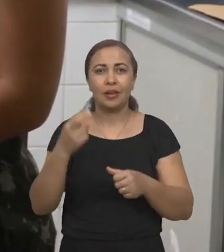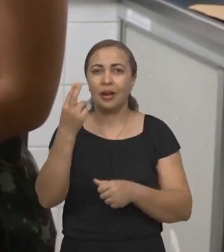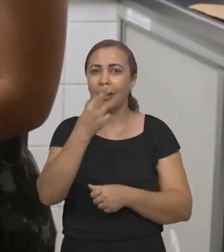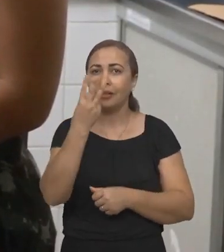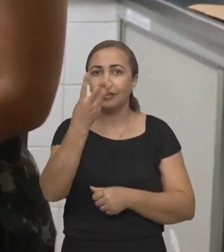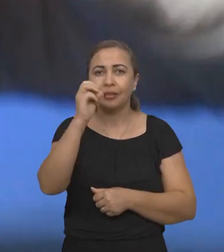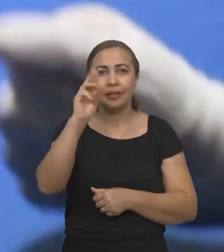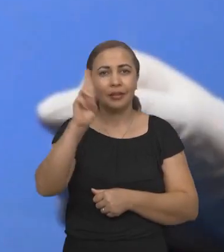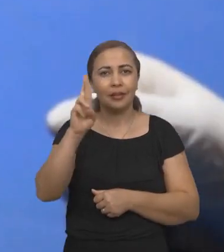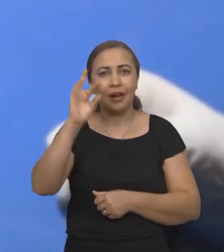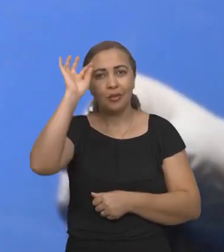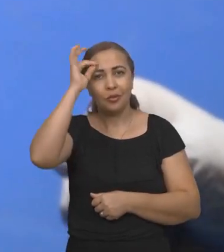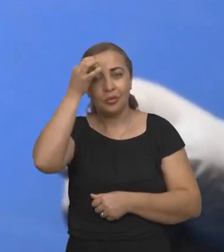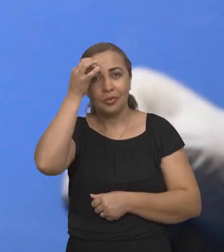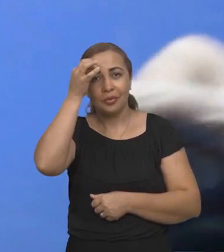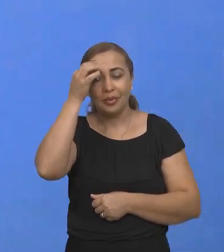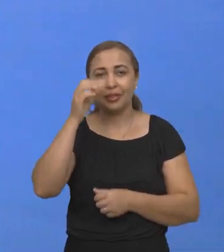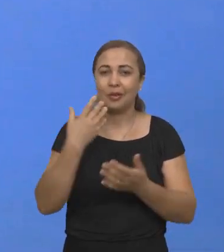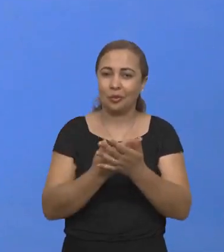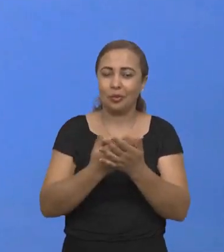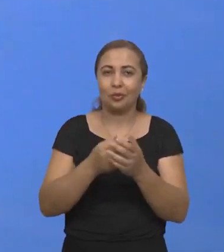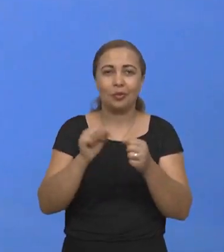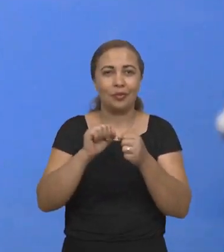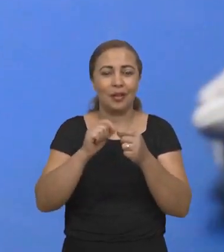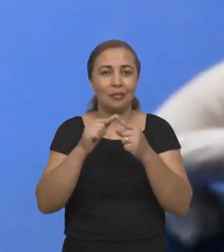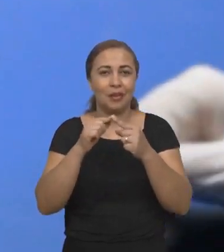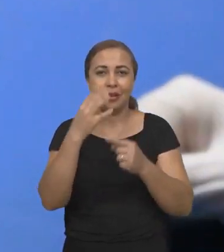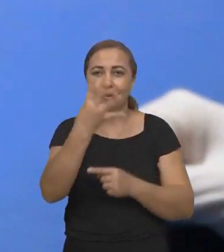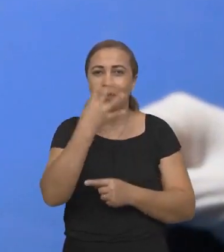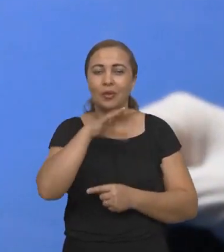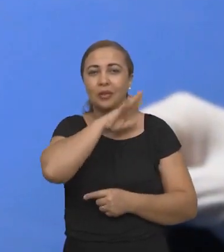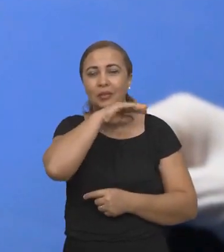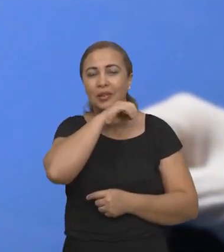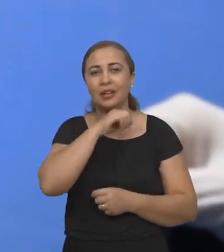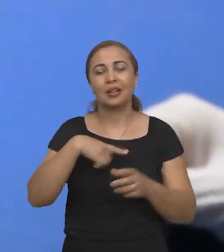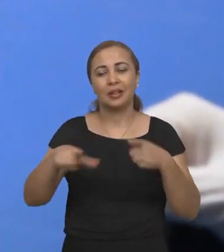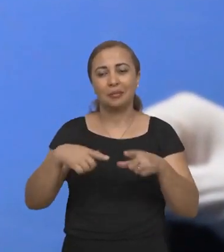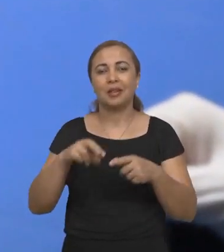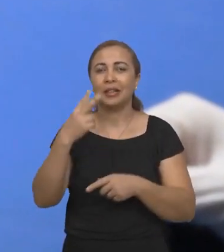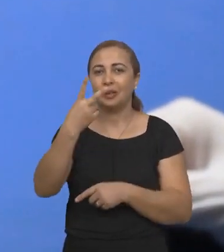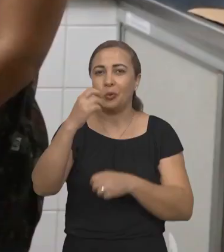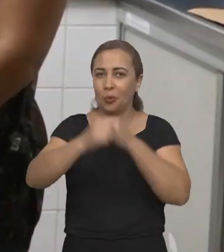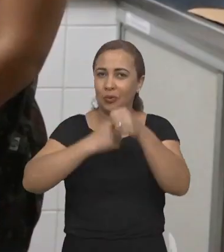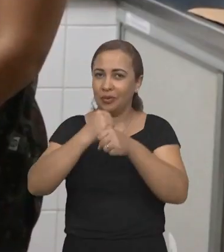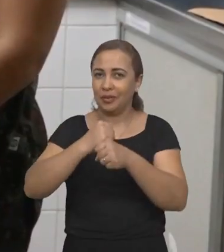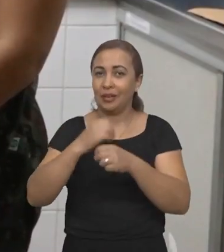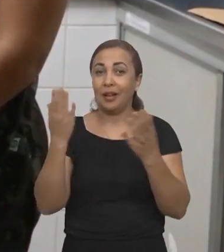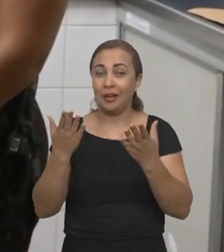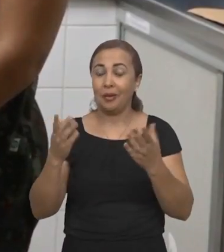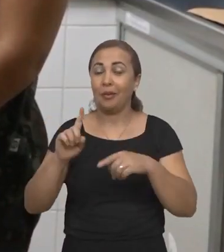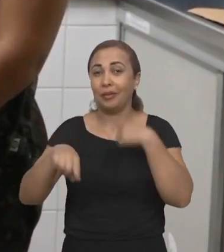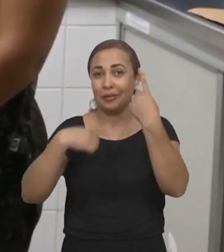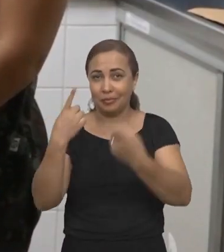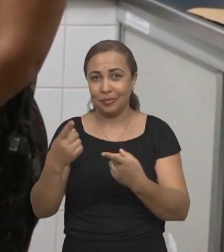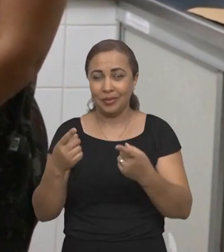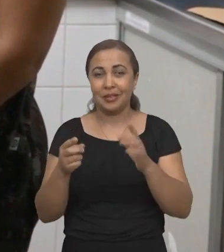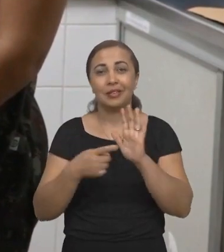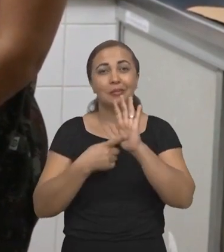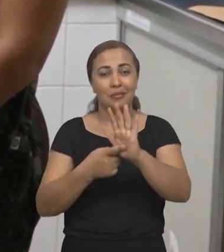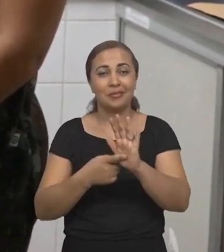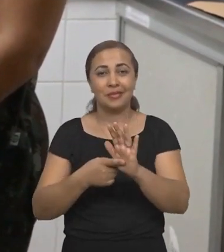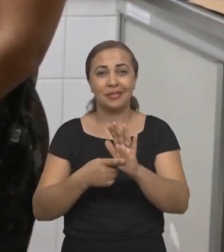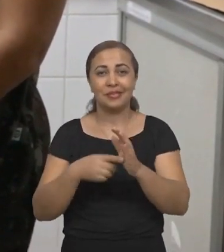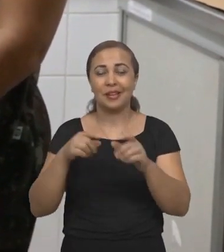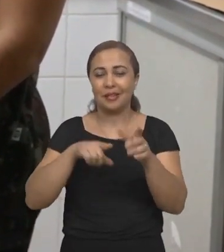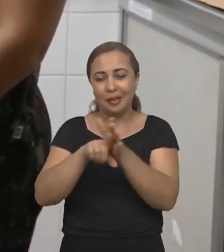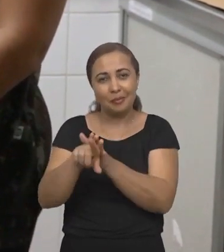O estudo foi aplicado em 4 animais que estão sendo monitorados há 2 anos. Agora, o próximo passo é a publicação